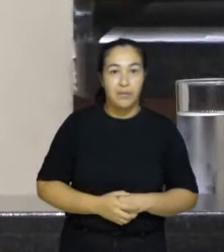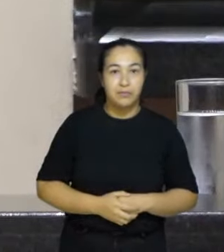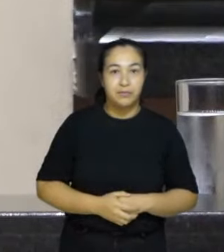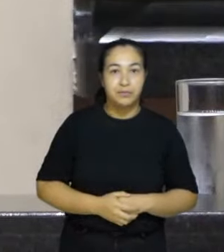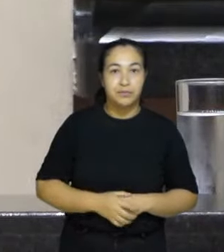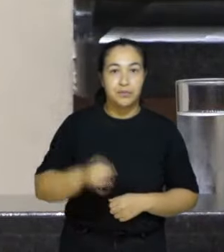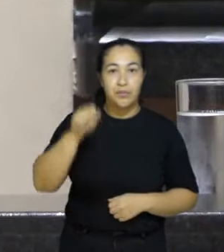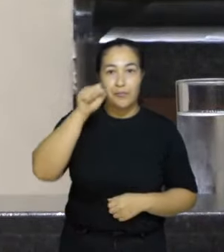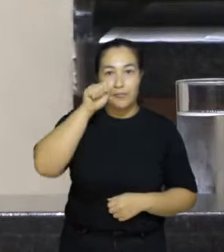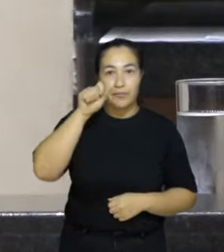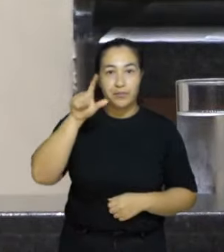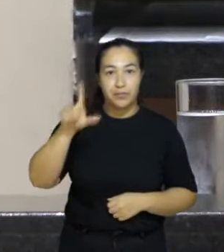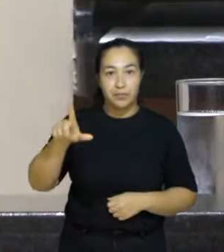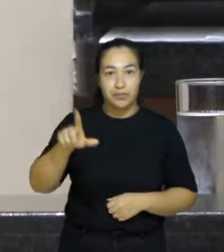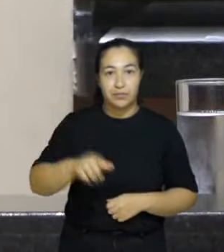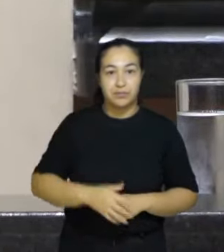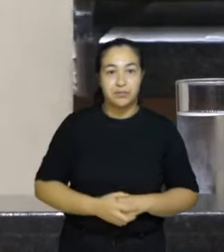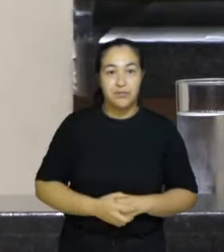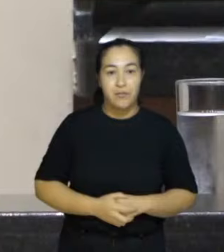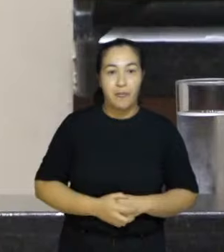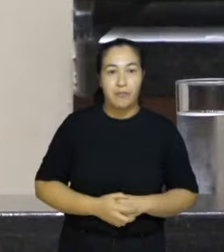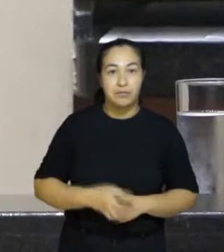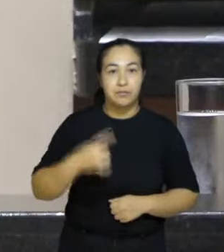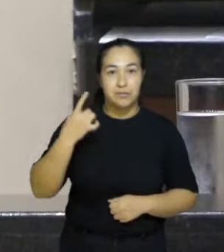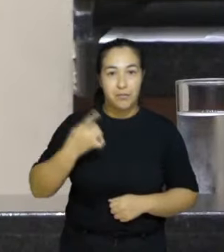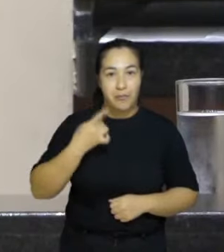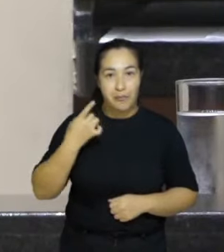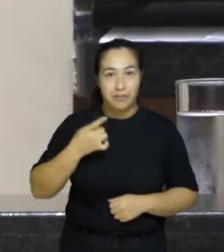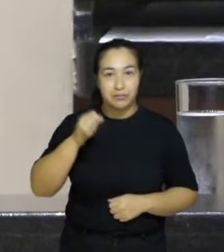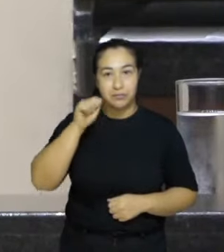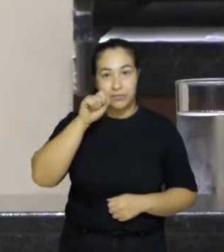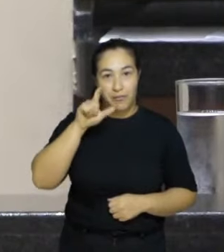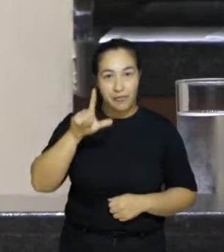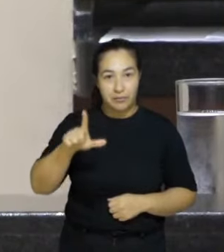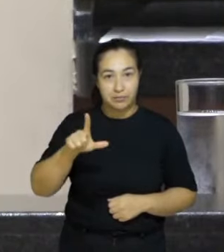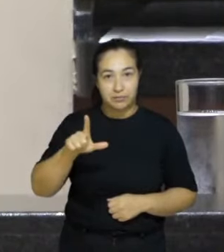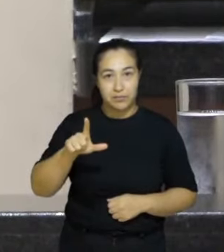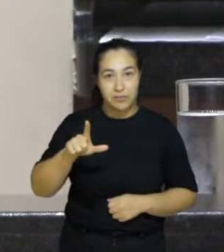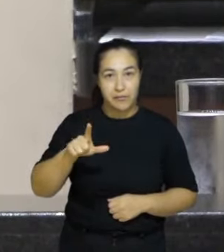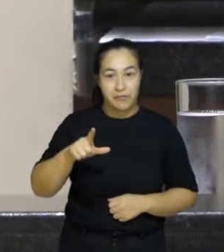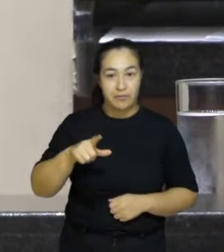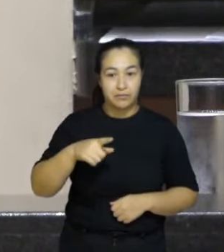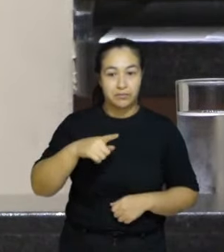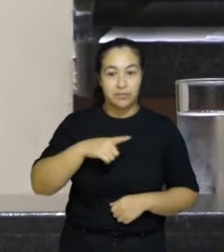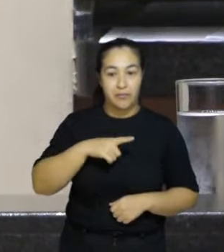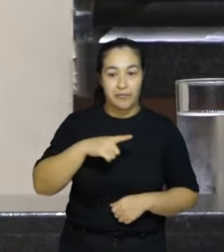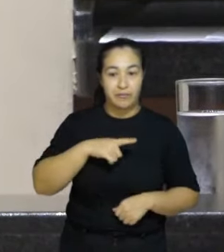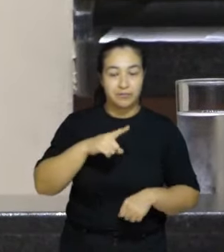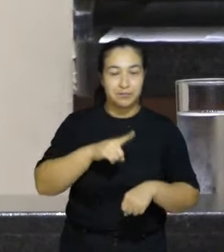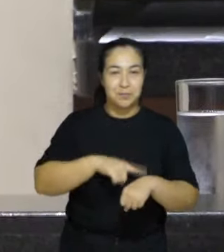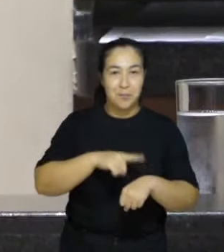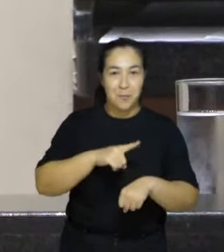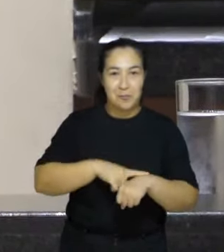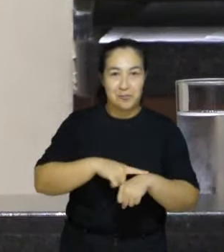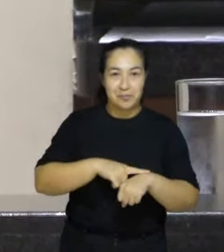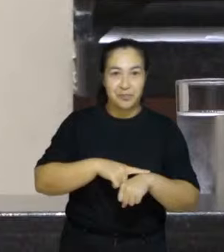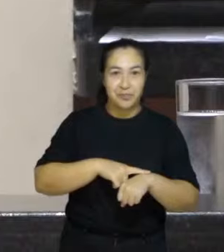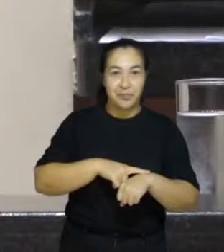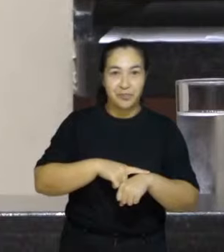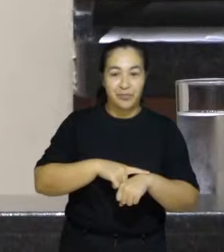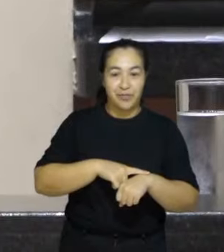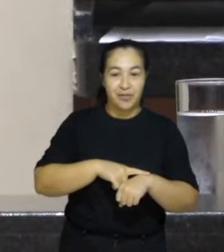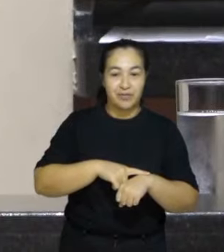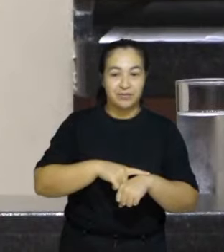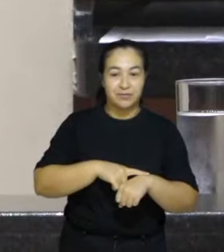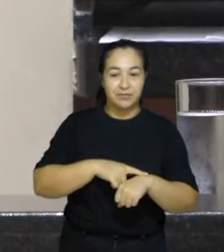Lunelli, deputado Lunelli, Antídio Lunelli, Vossa Excelência, que